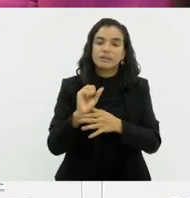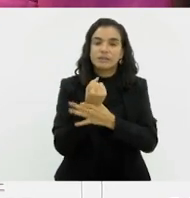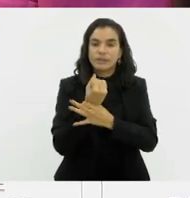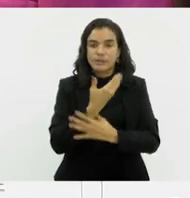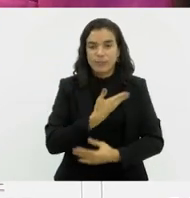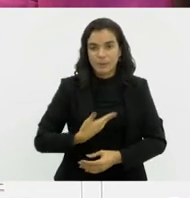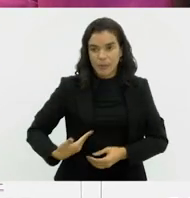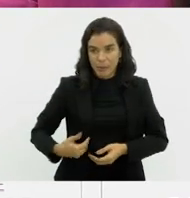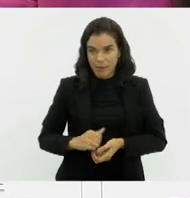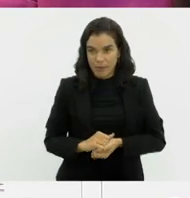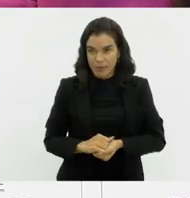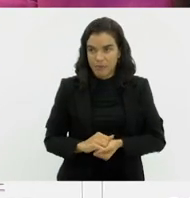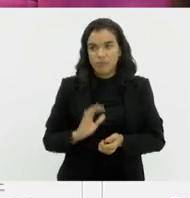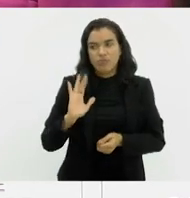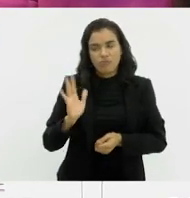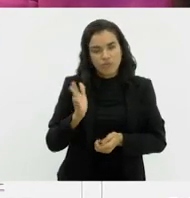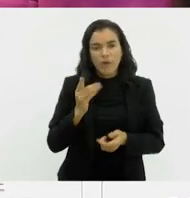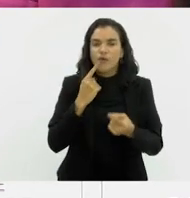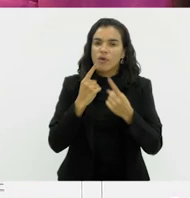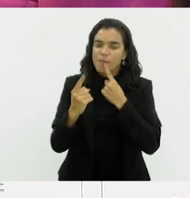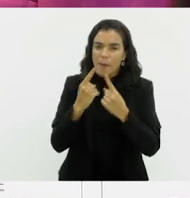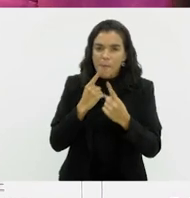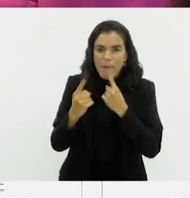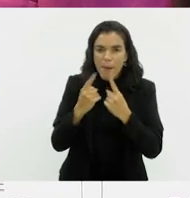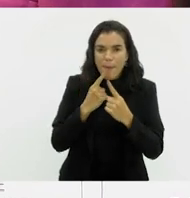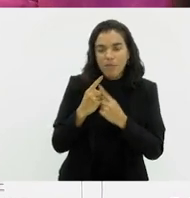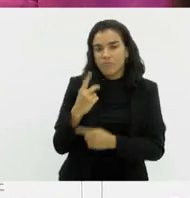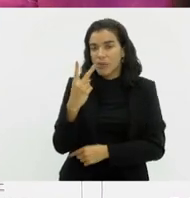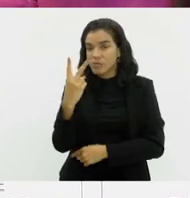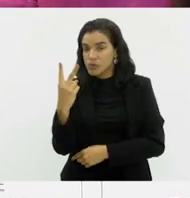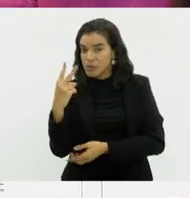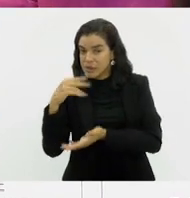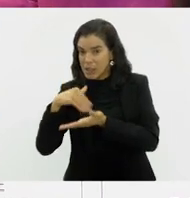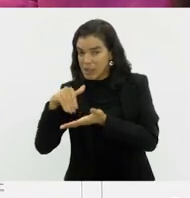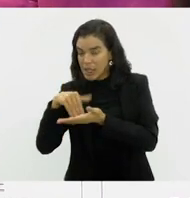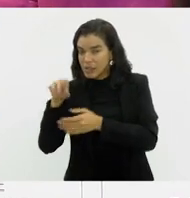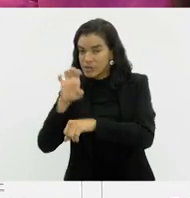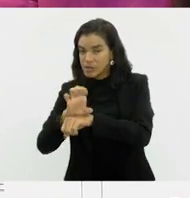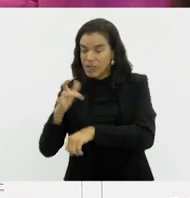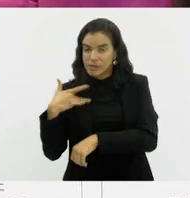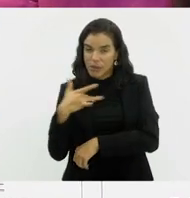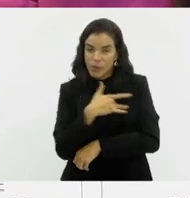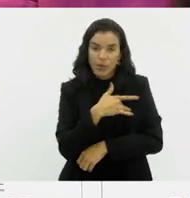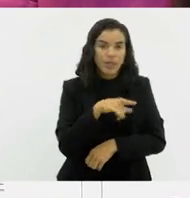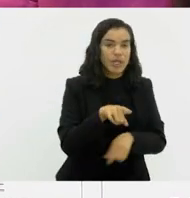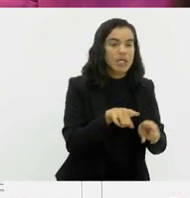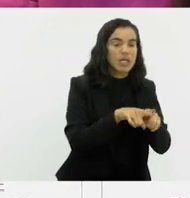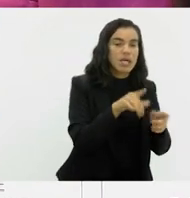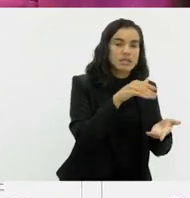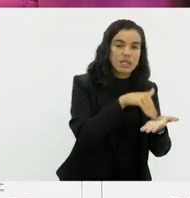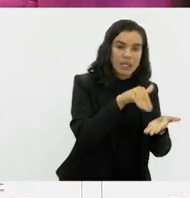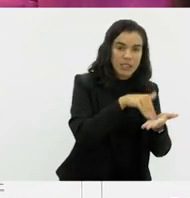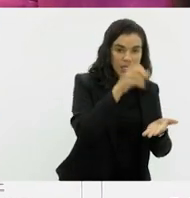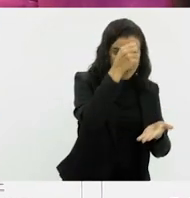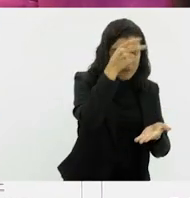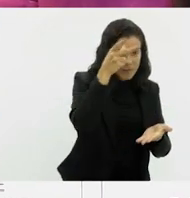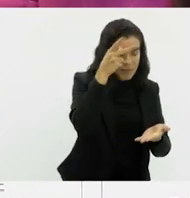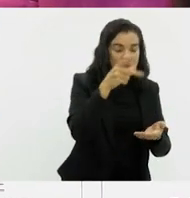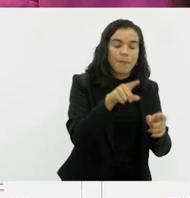foi articulado juntamente com as duas secretárias, tanto a secretária de Estado de Saúde quanto a secretária de Administração